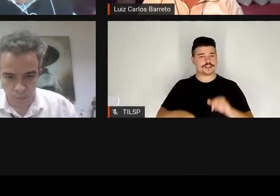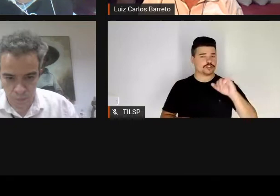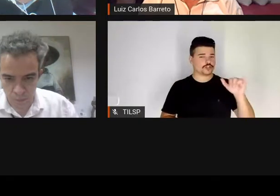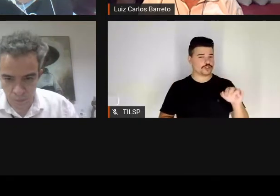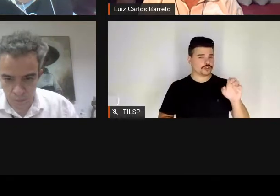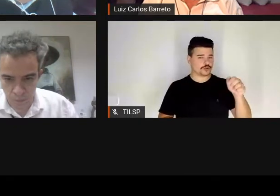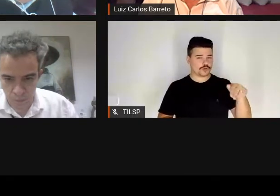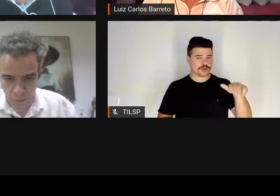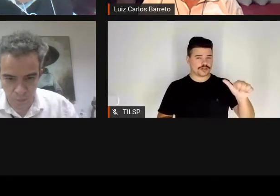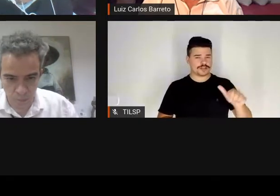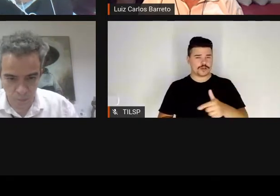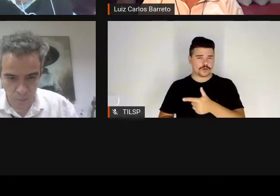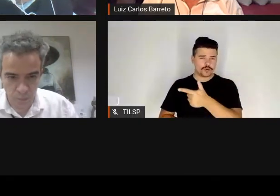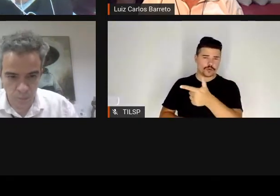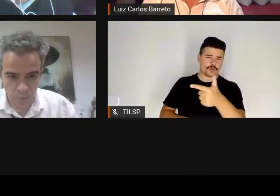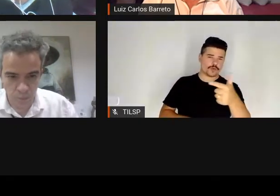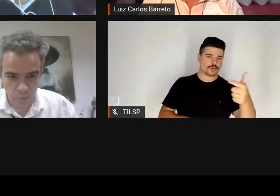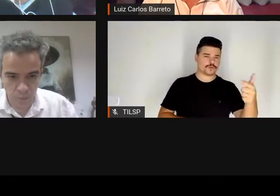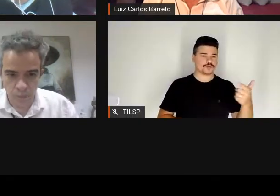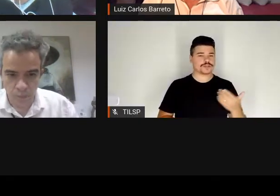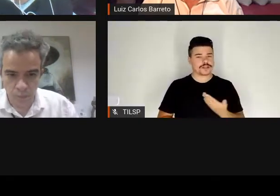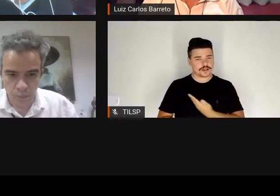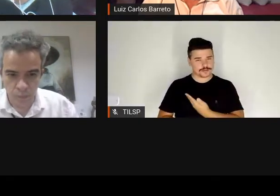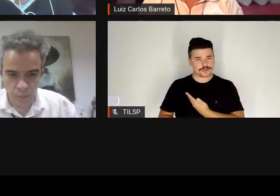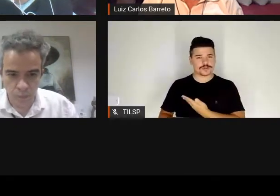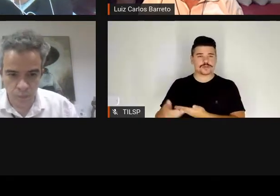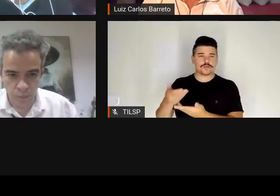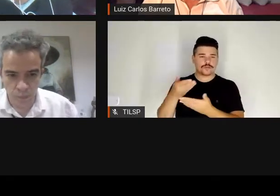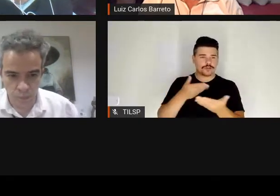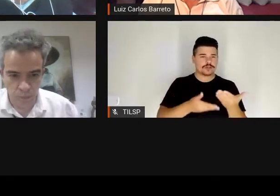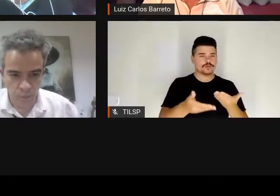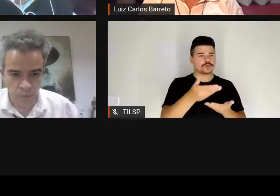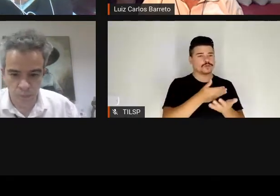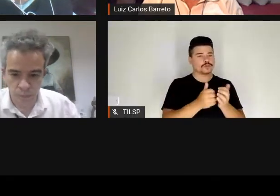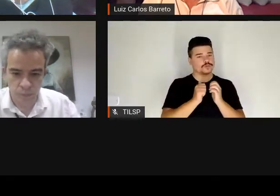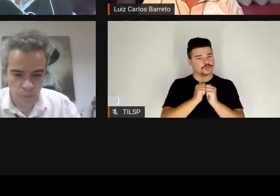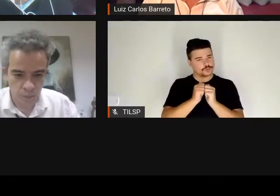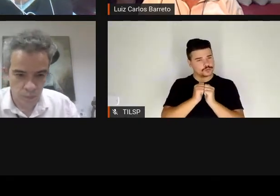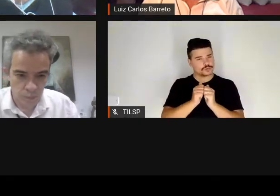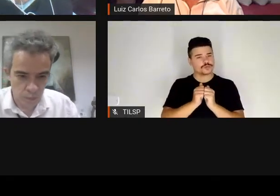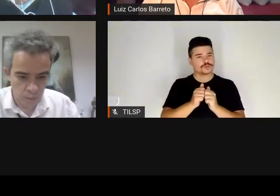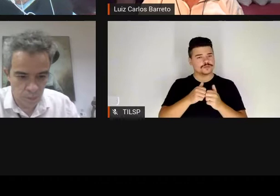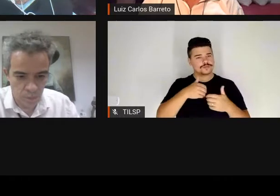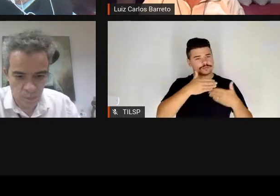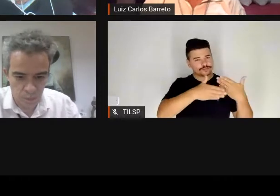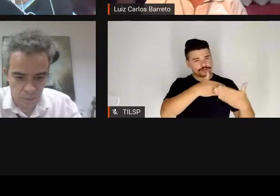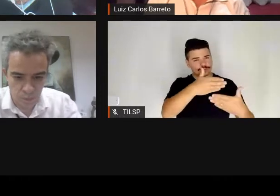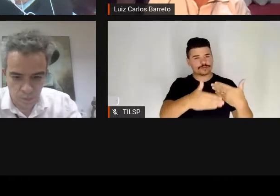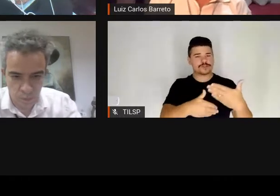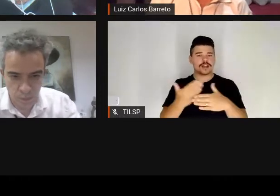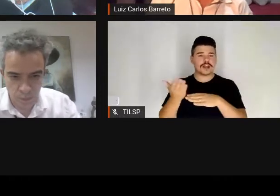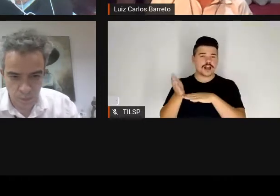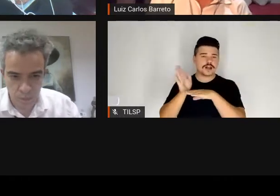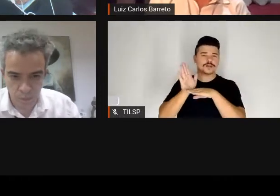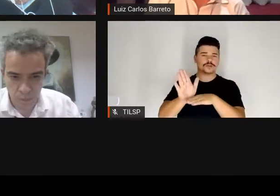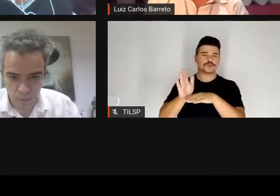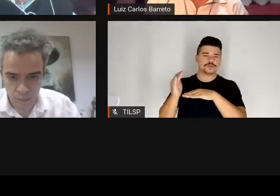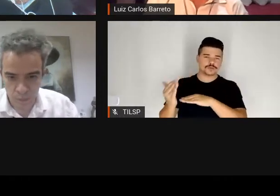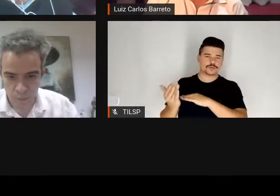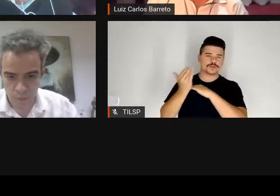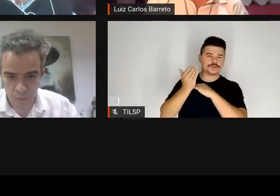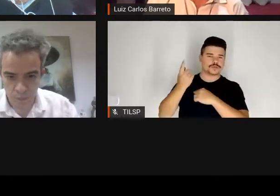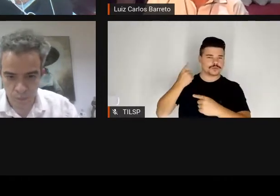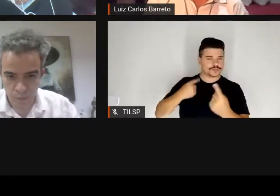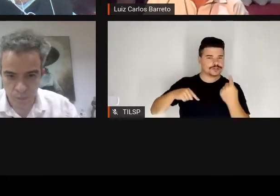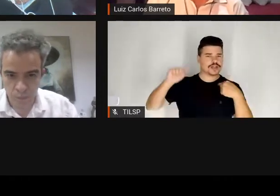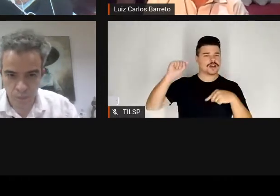outros colegas que se envolveram no projeto de pesquisa, né, e durante esse longo período ajudaram a um